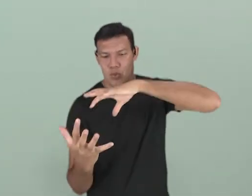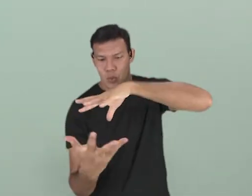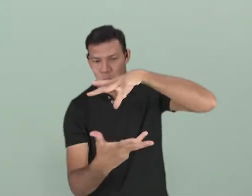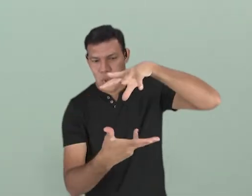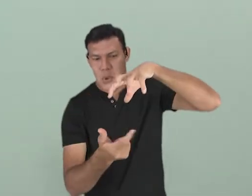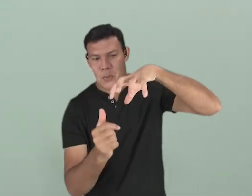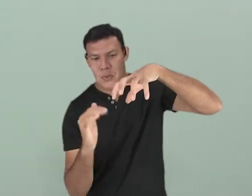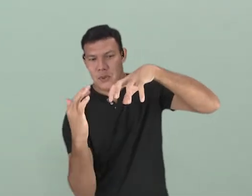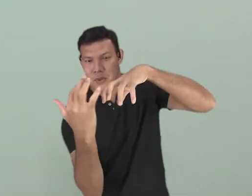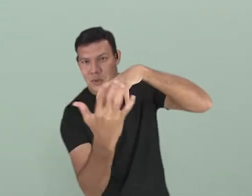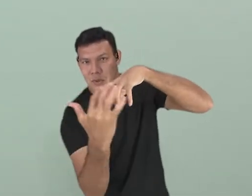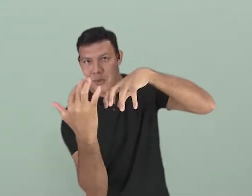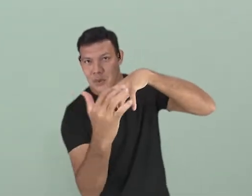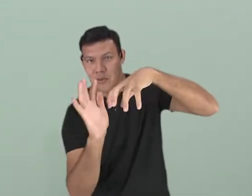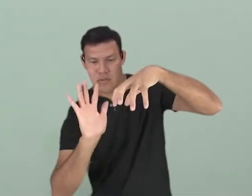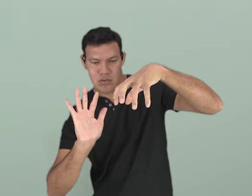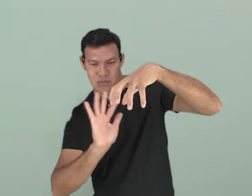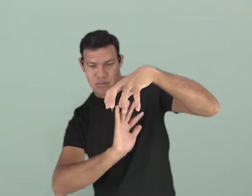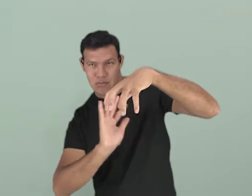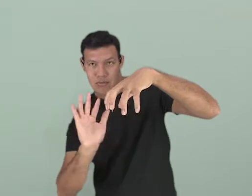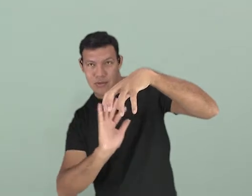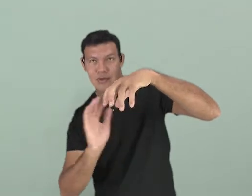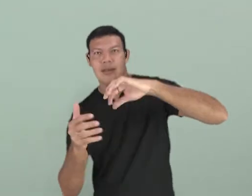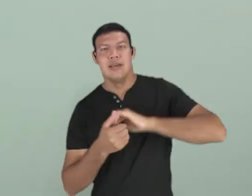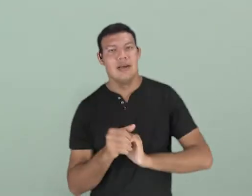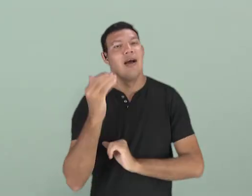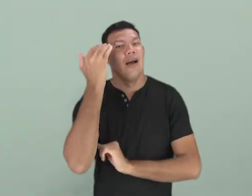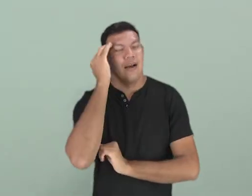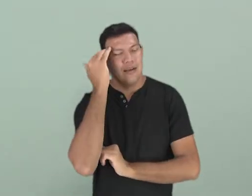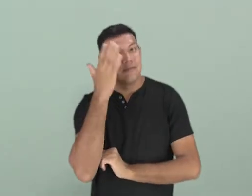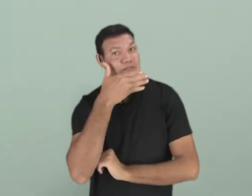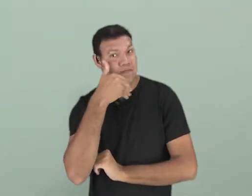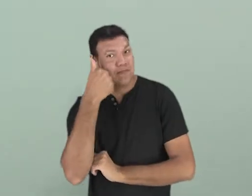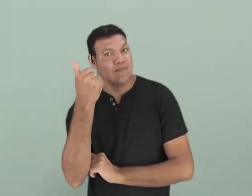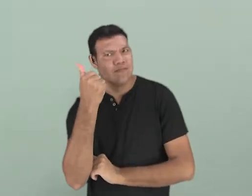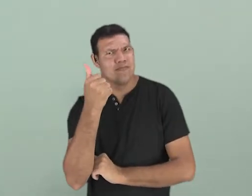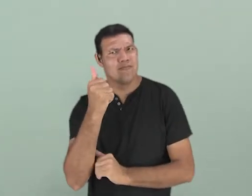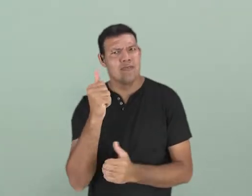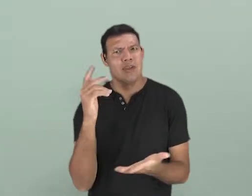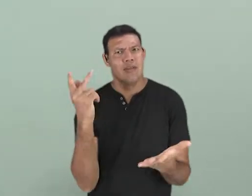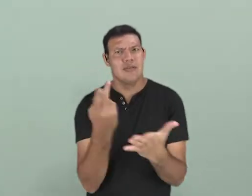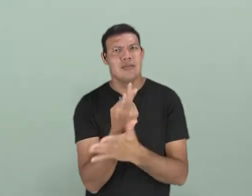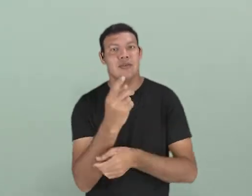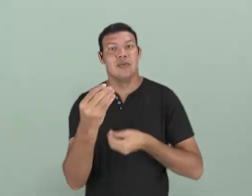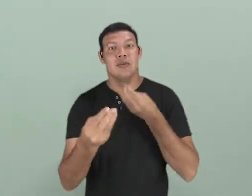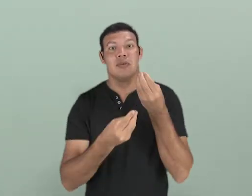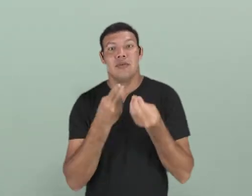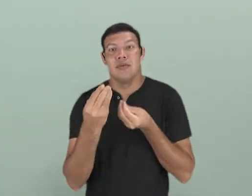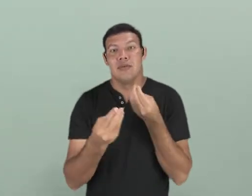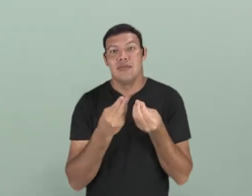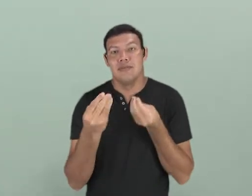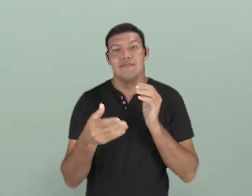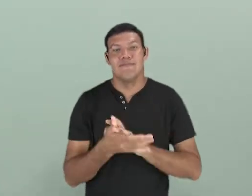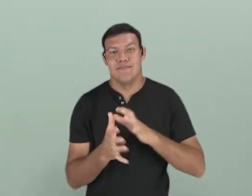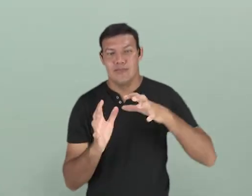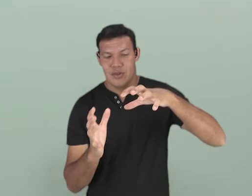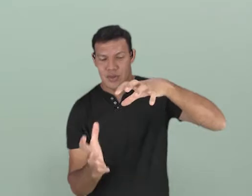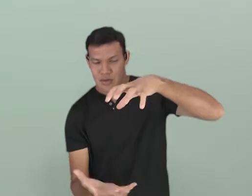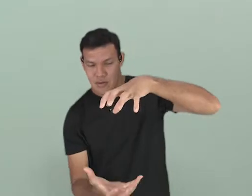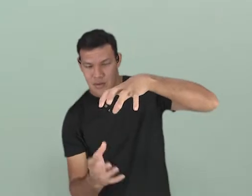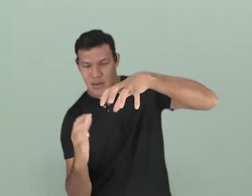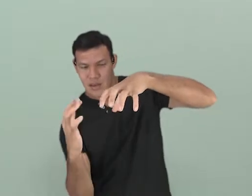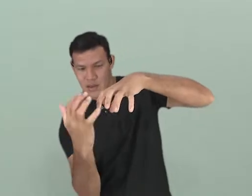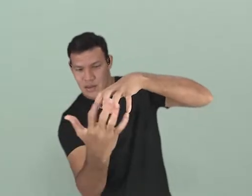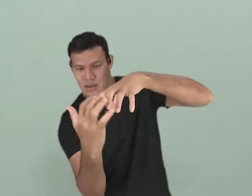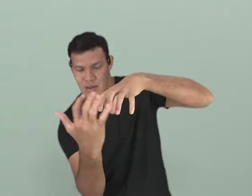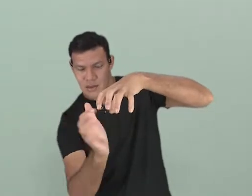Ocidente. Hoje nós vamos entender o que é isso, Oriente e Ocidente, quando aconteceu essa divisão entre Oriente e Ocidente, não é?